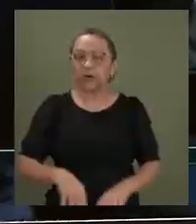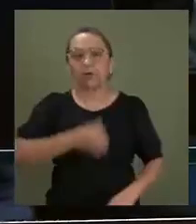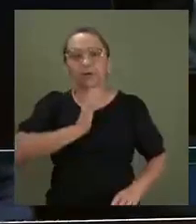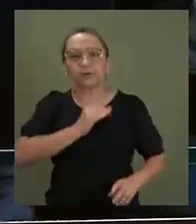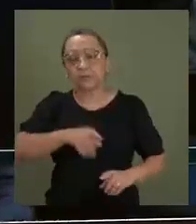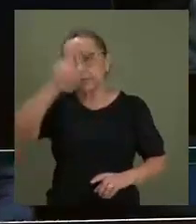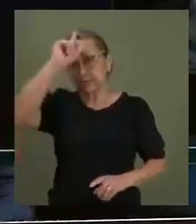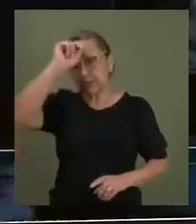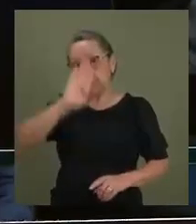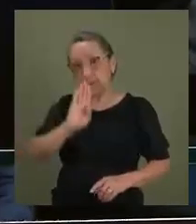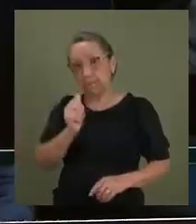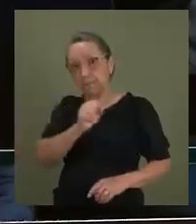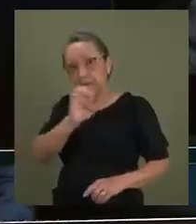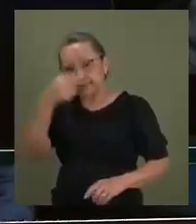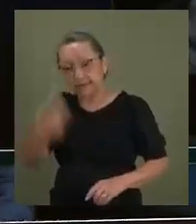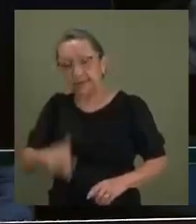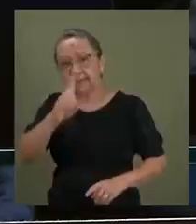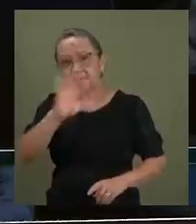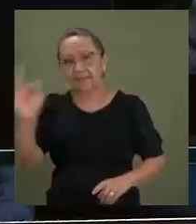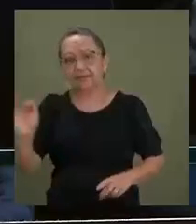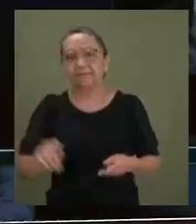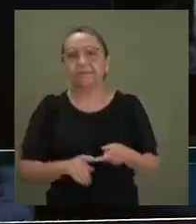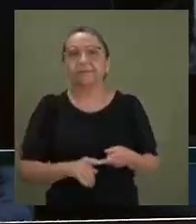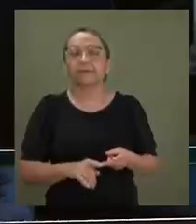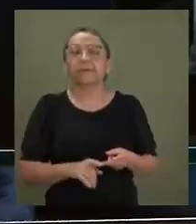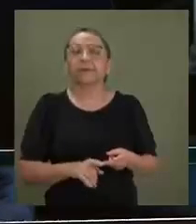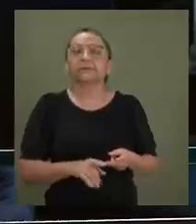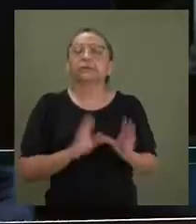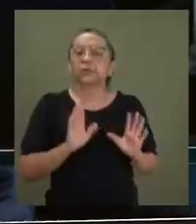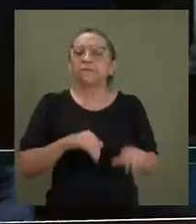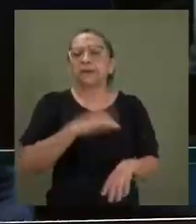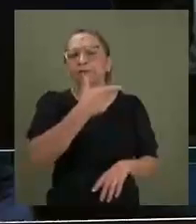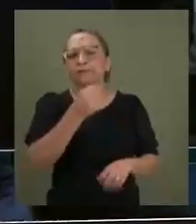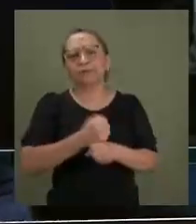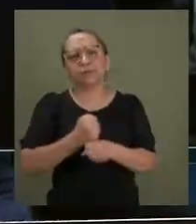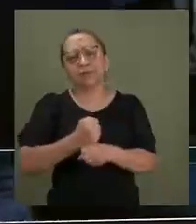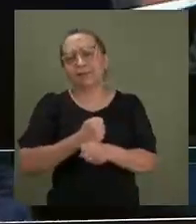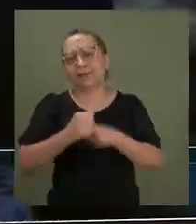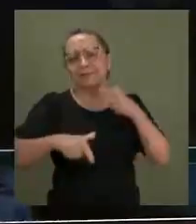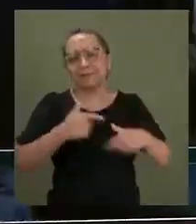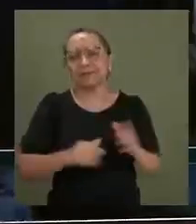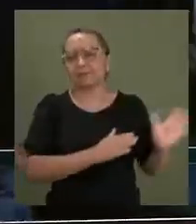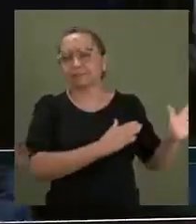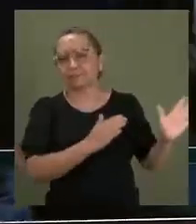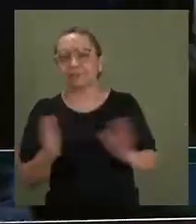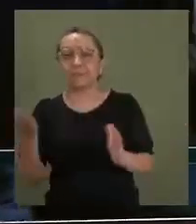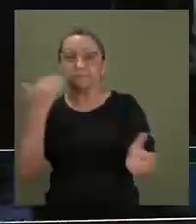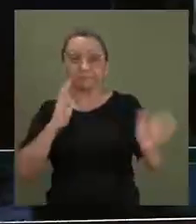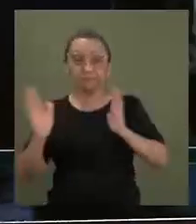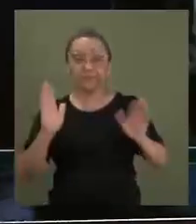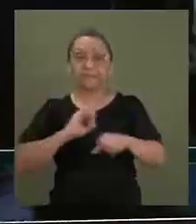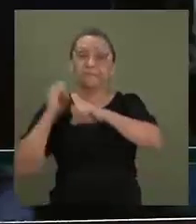Hospital de Base, aqui do Distrito Federal, atendendo há mais de 20 anos. Durante a pandemia da